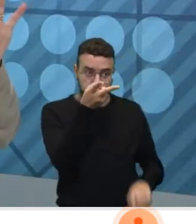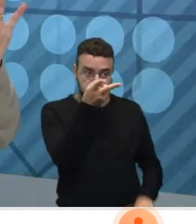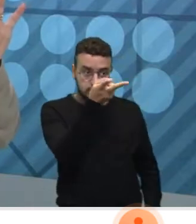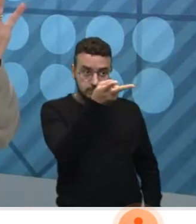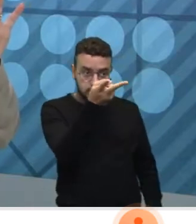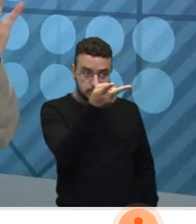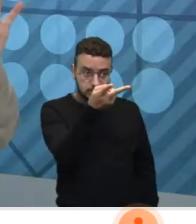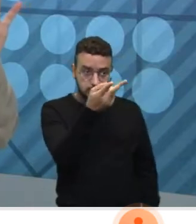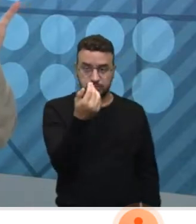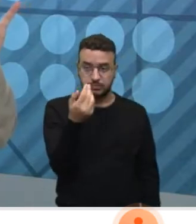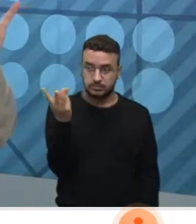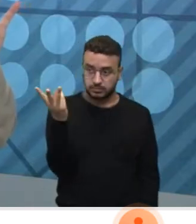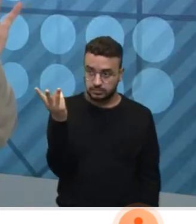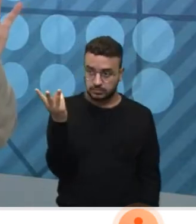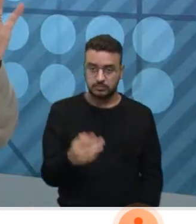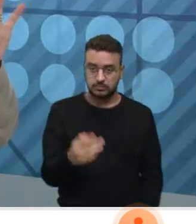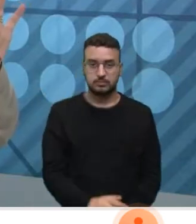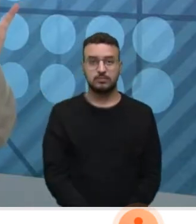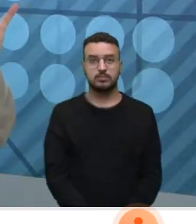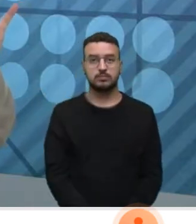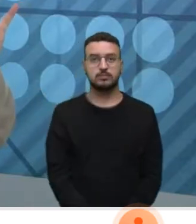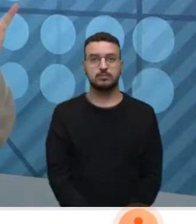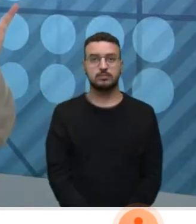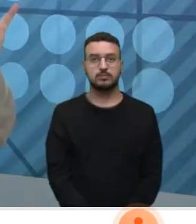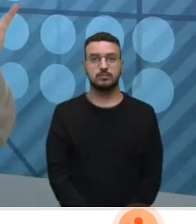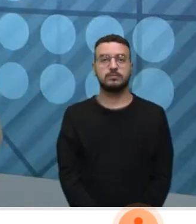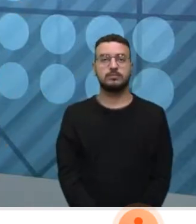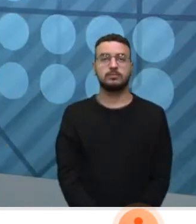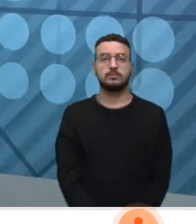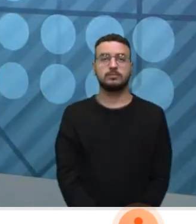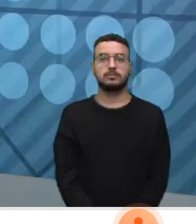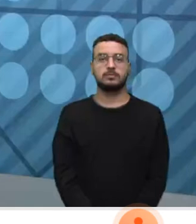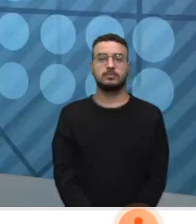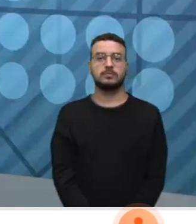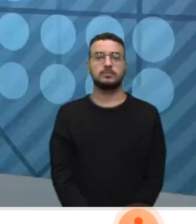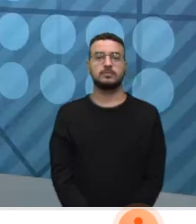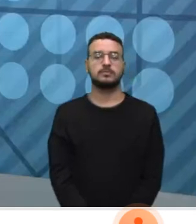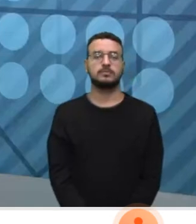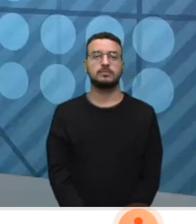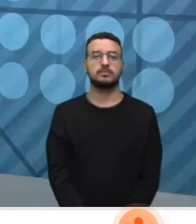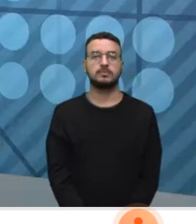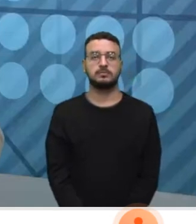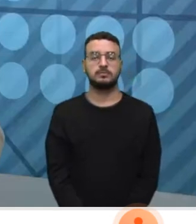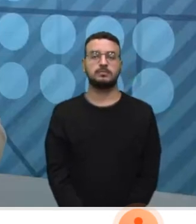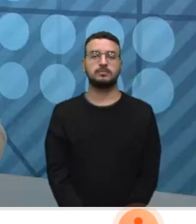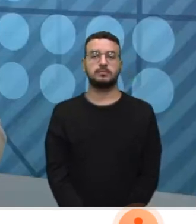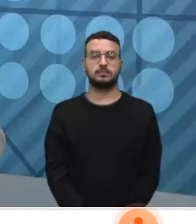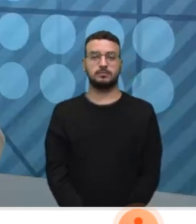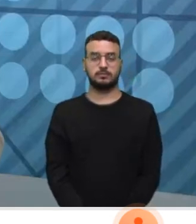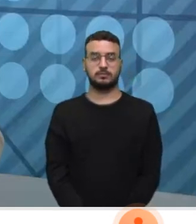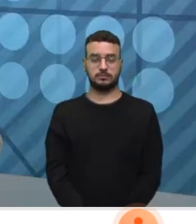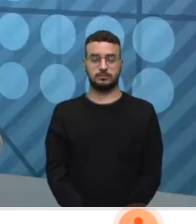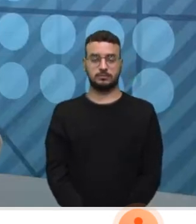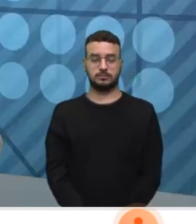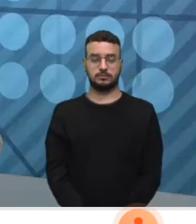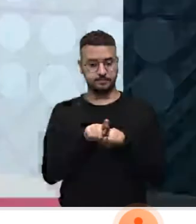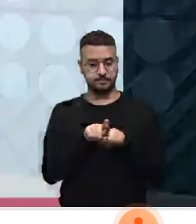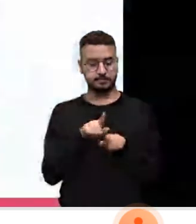vocês 2, vocês 3, vocês 4 e vocês. E nós vamos ter também,